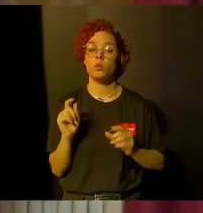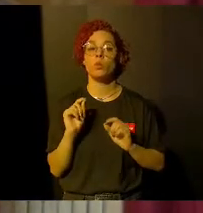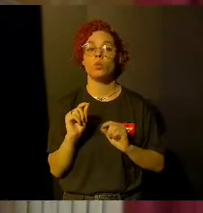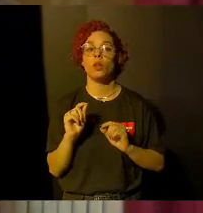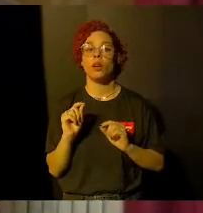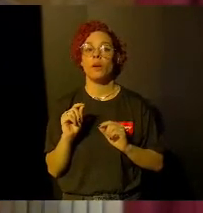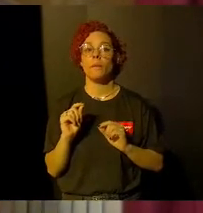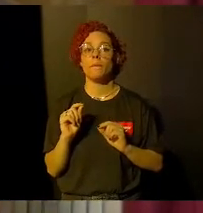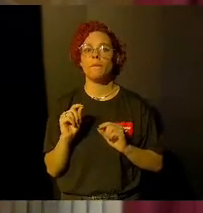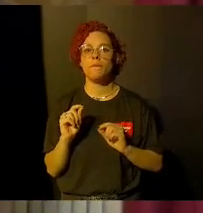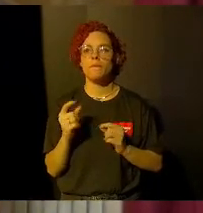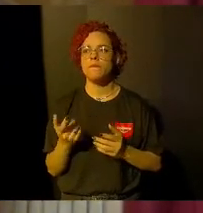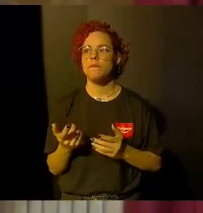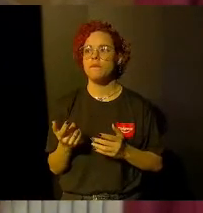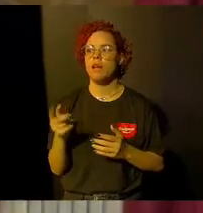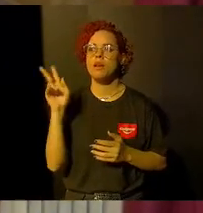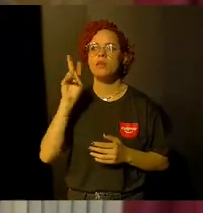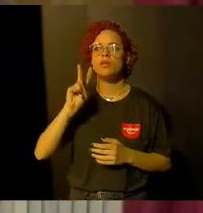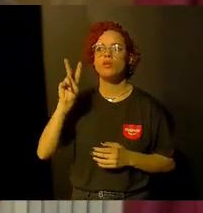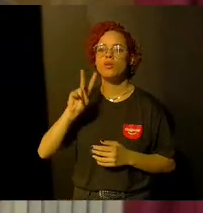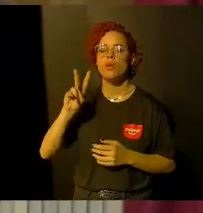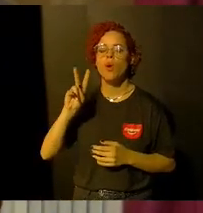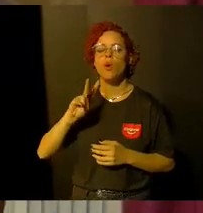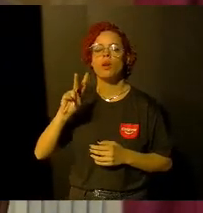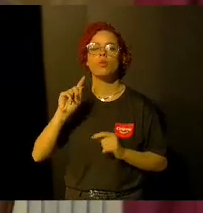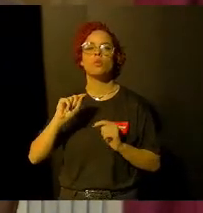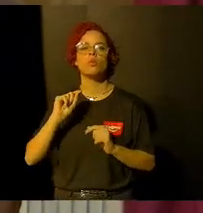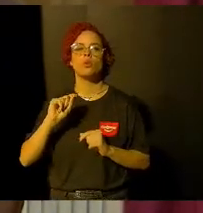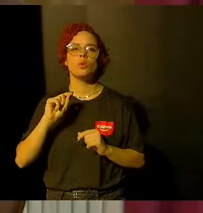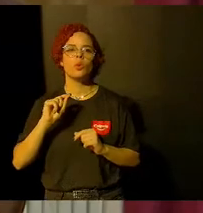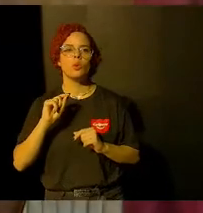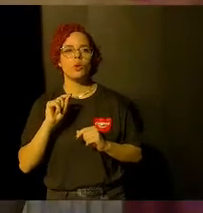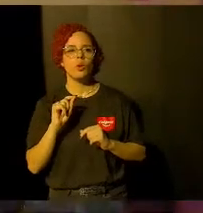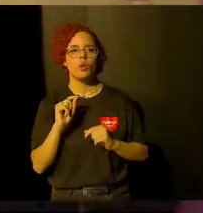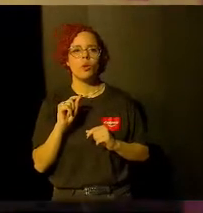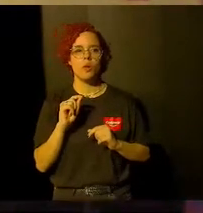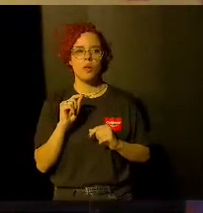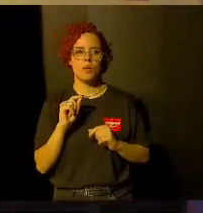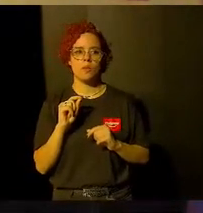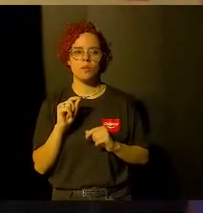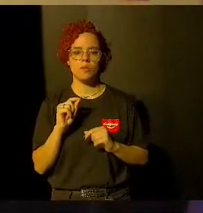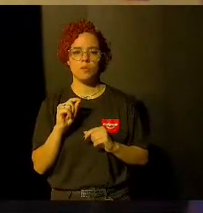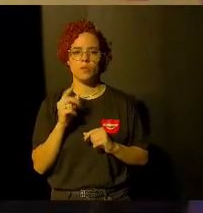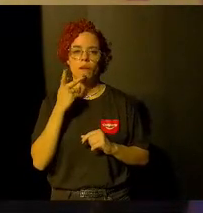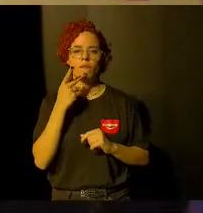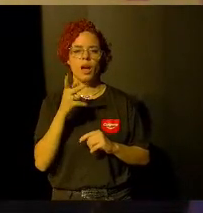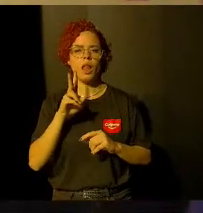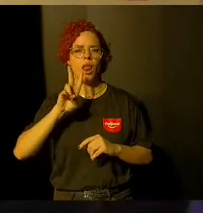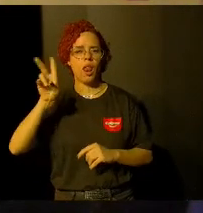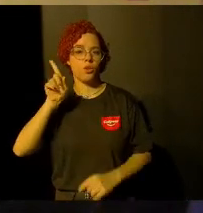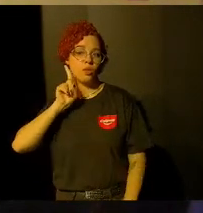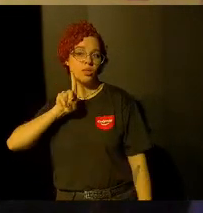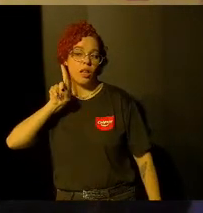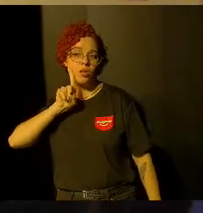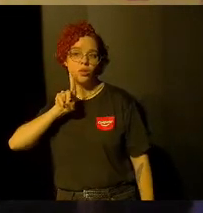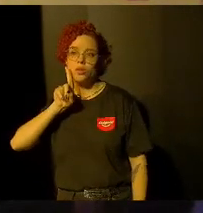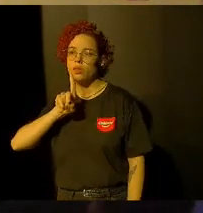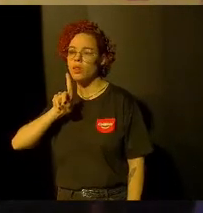uma acusação né a história de passibilidade que é uma coisa muito falada nos Estados Unidos principalmente